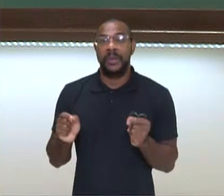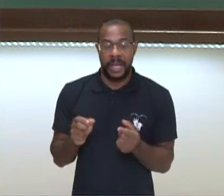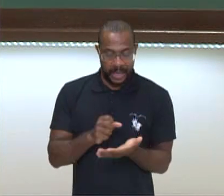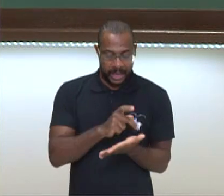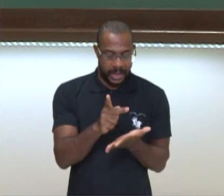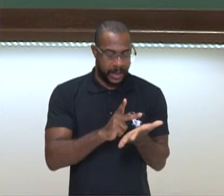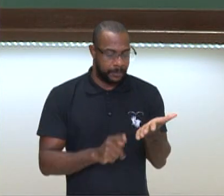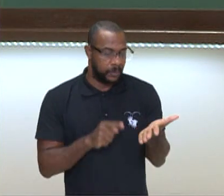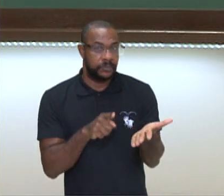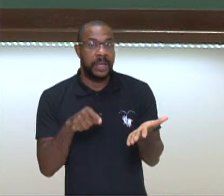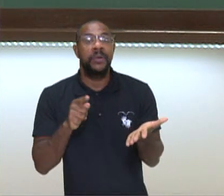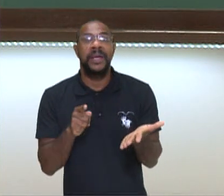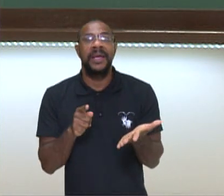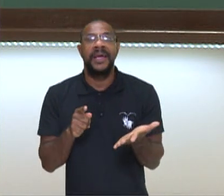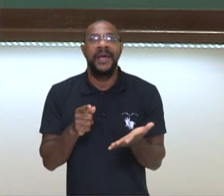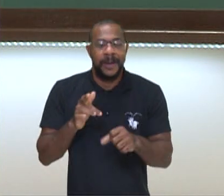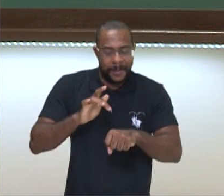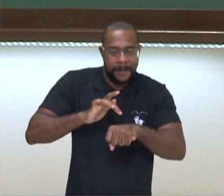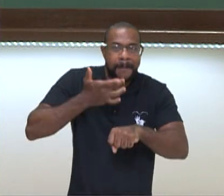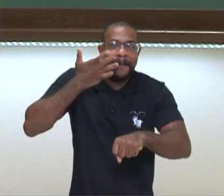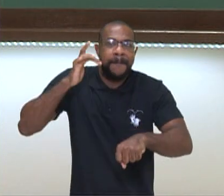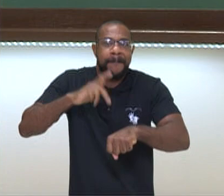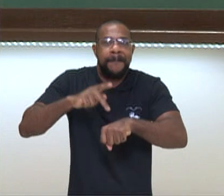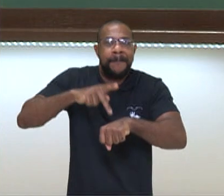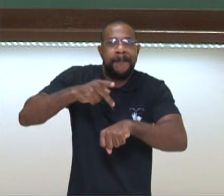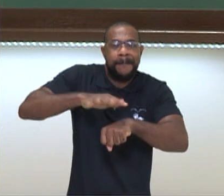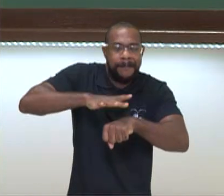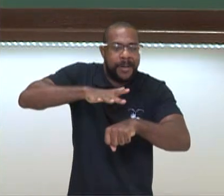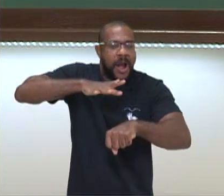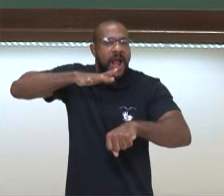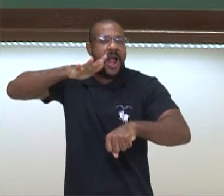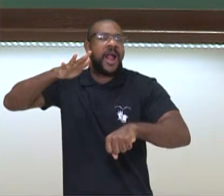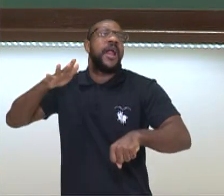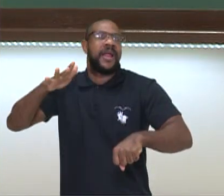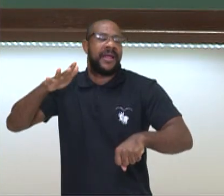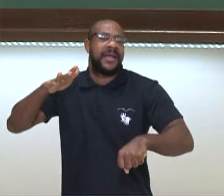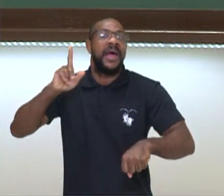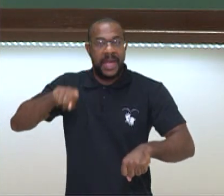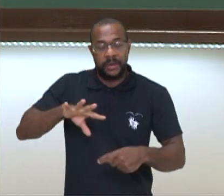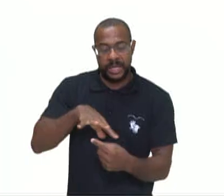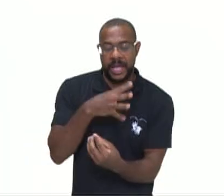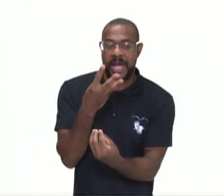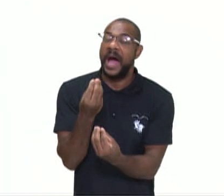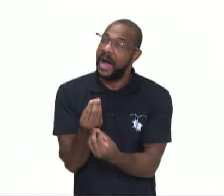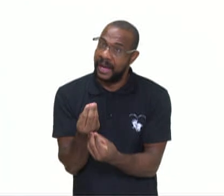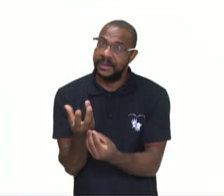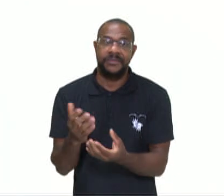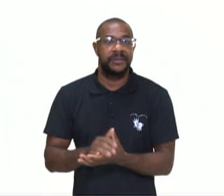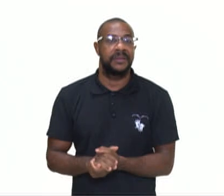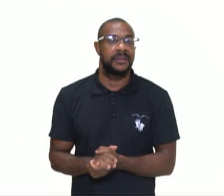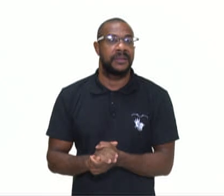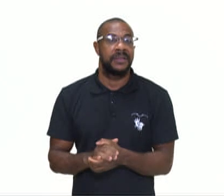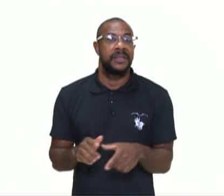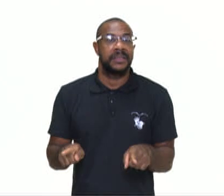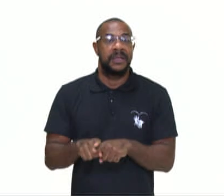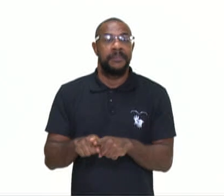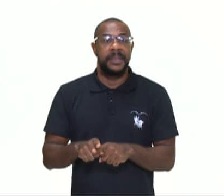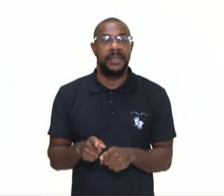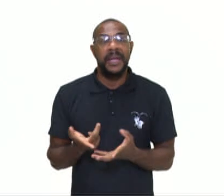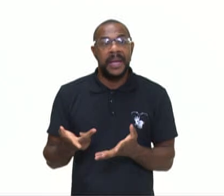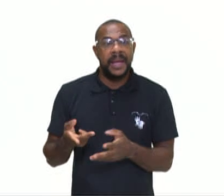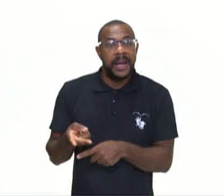poesia como uma joia. Então, eu trato como um objeto de arte. E a busca da arte pela arte. Então,